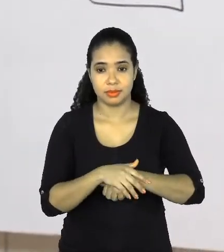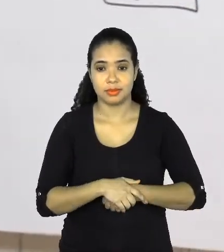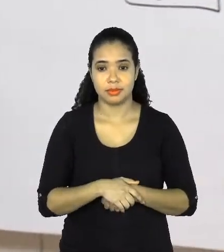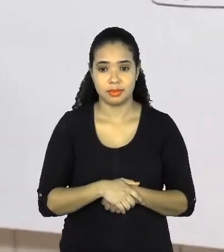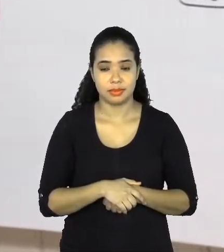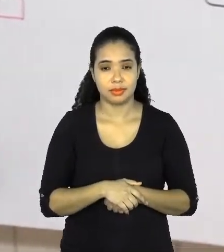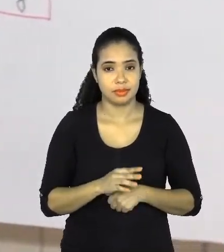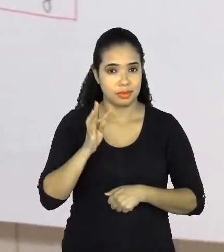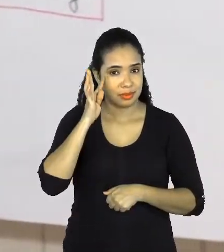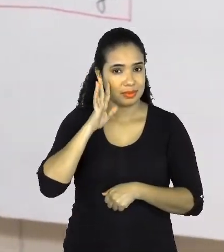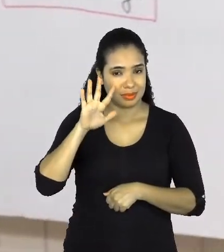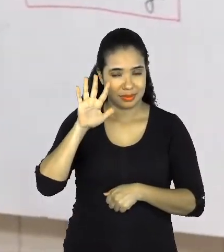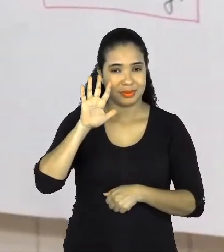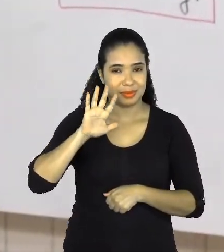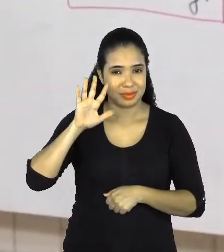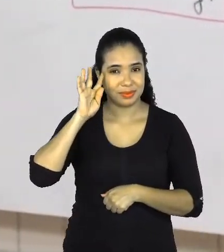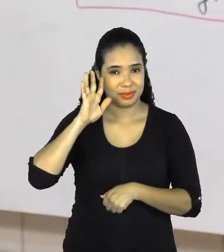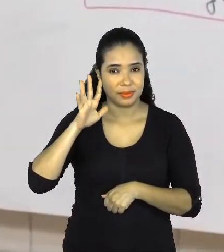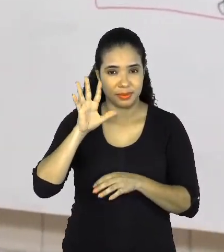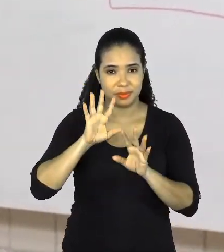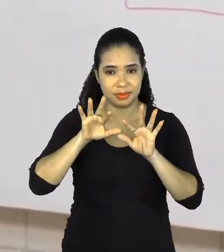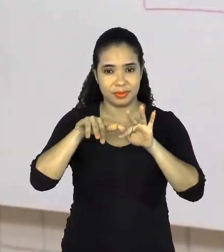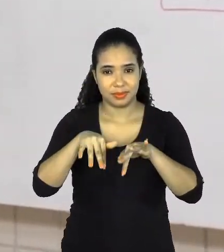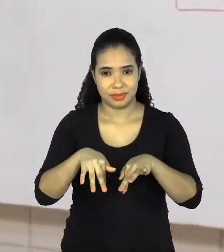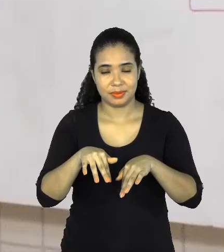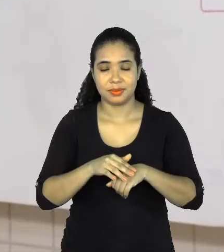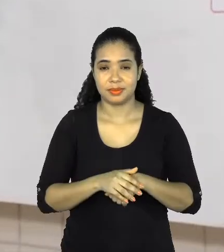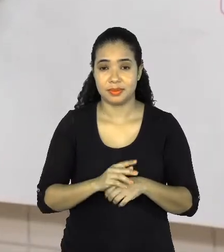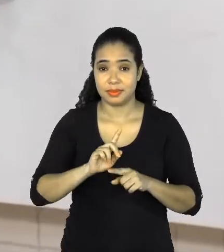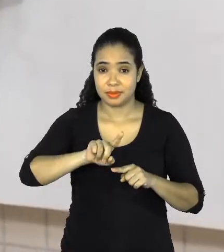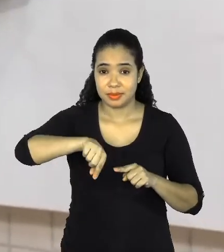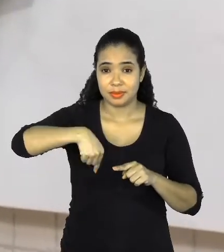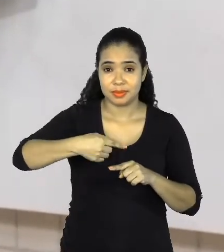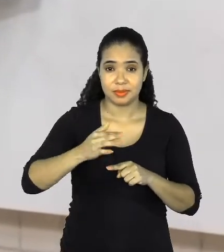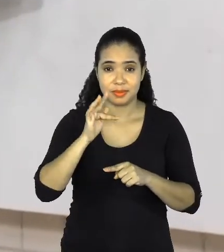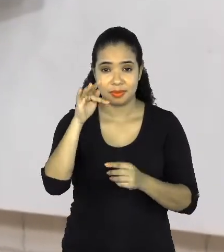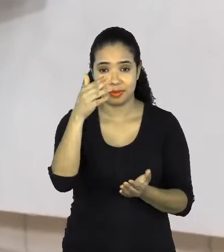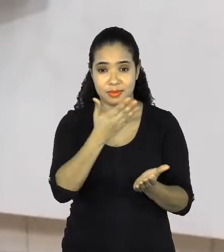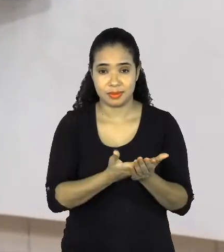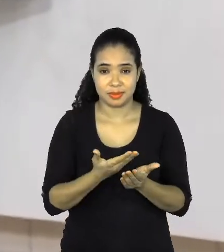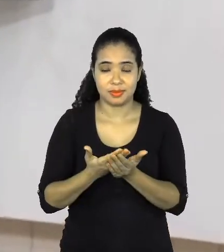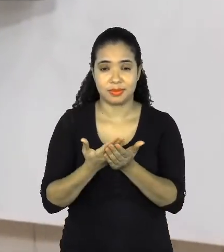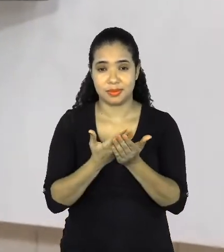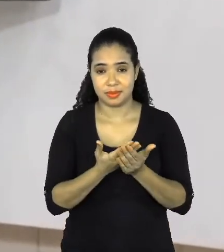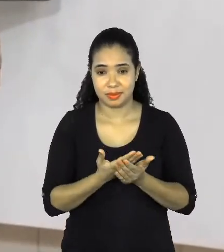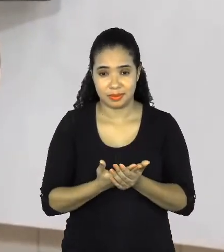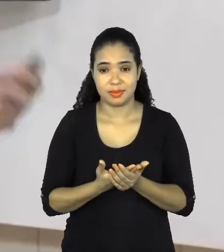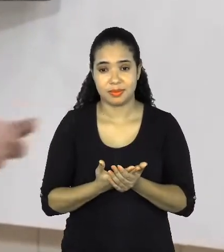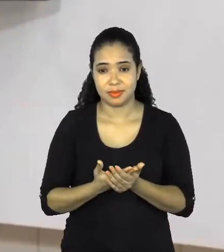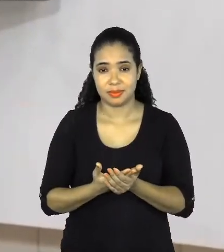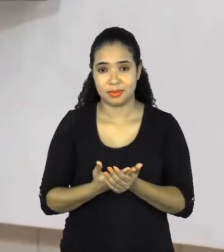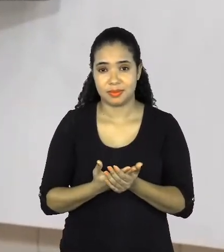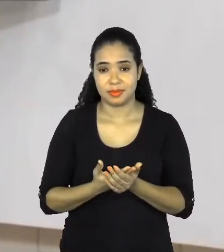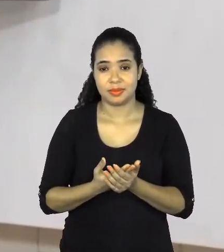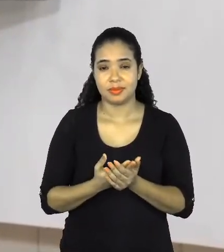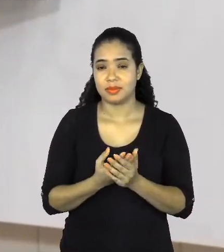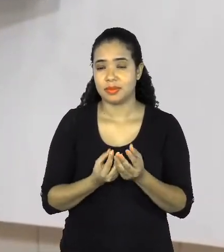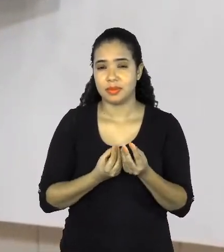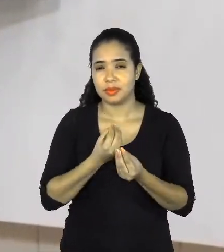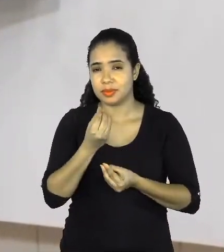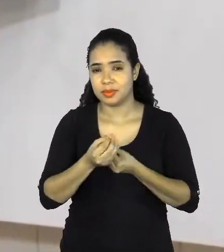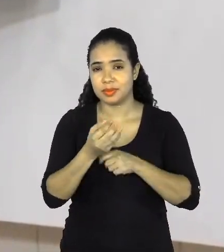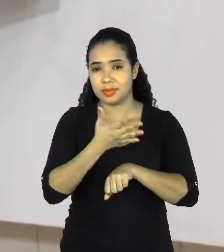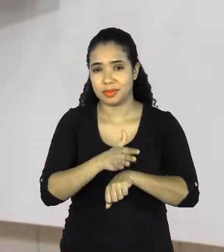parte teórica, e na próxima aula, é claro, nós vamos dar uma estudadazinha na aplicação desse